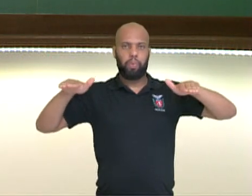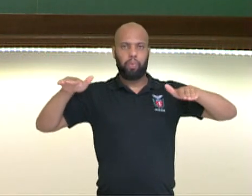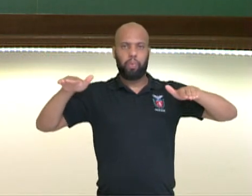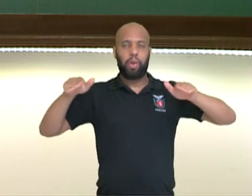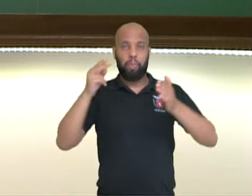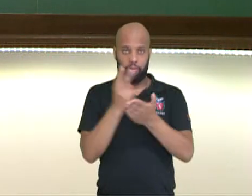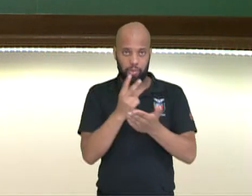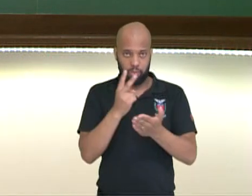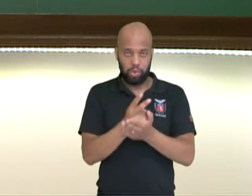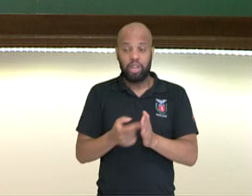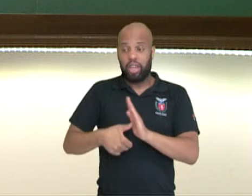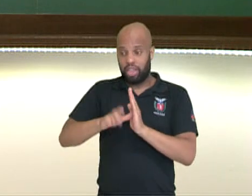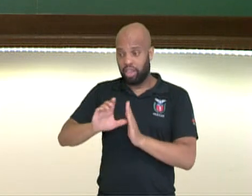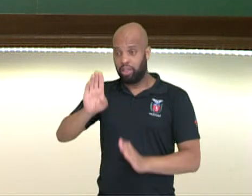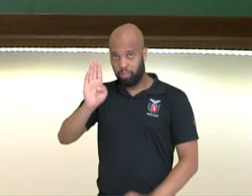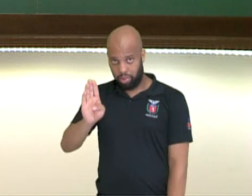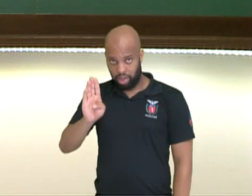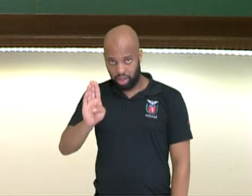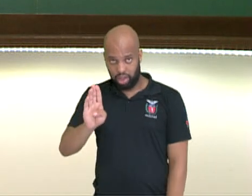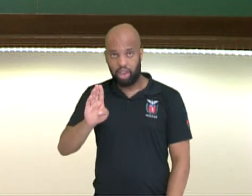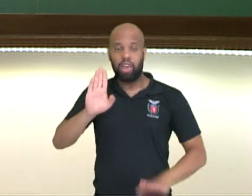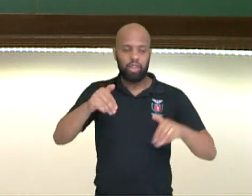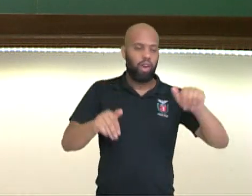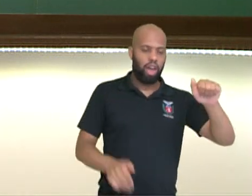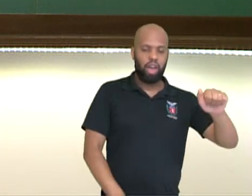B, então ambos terão a mesma